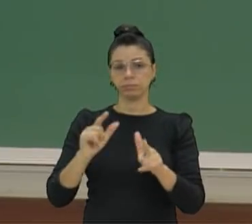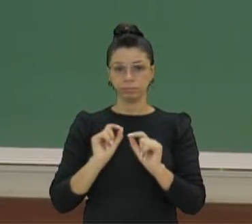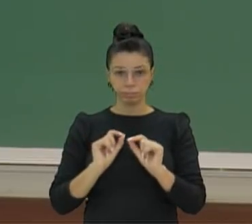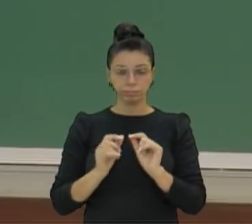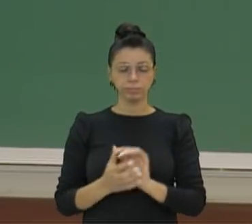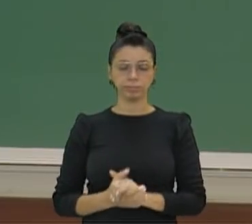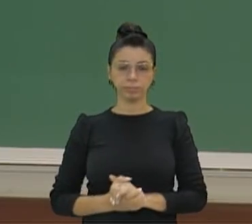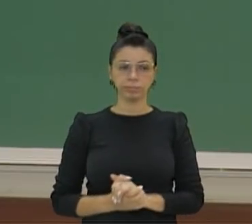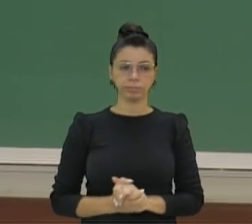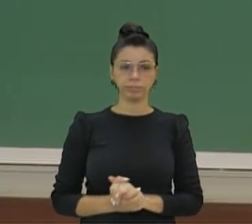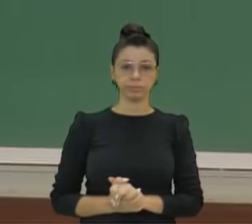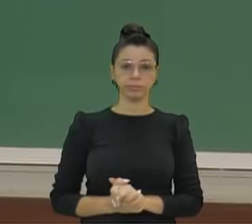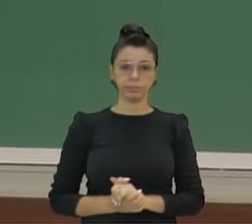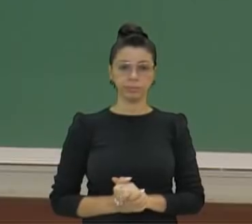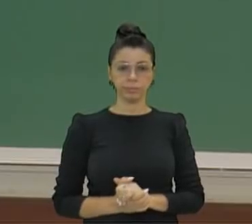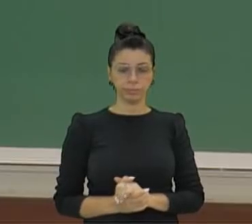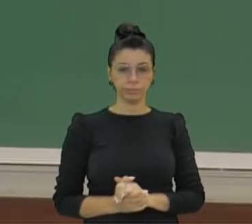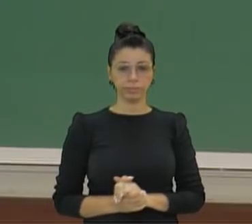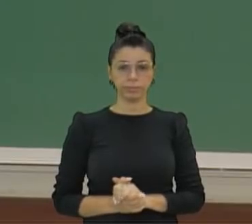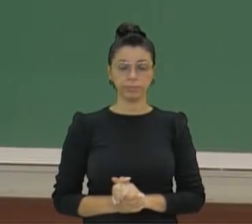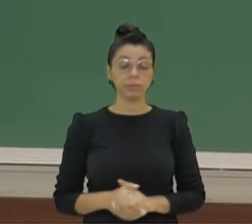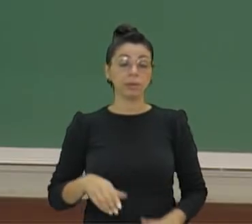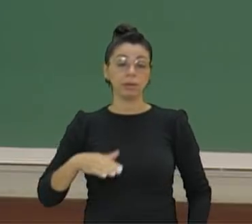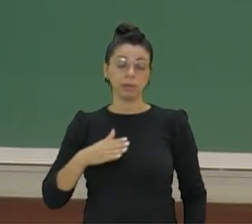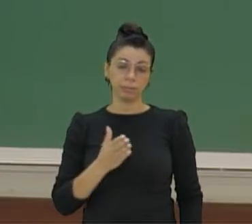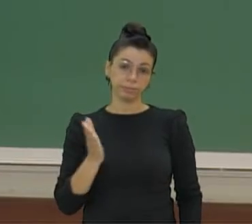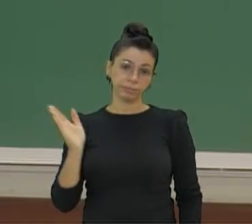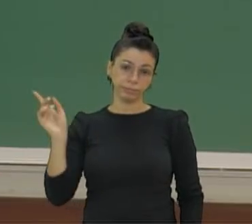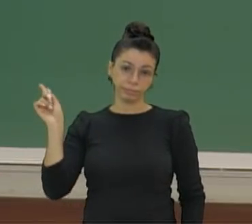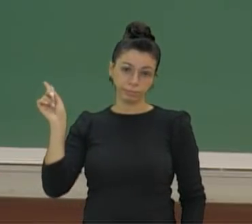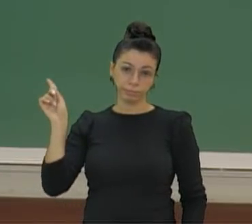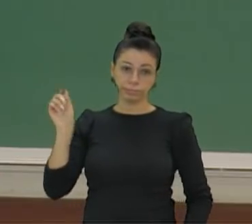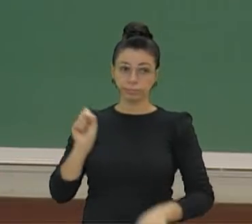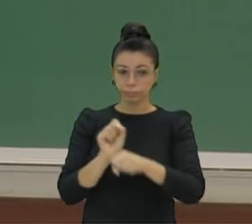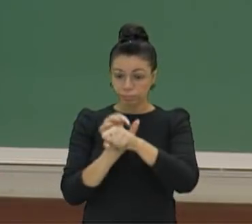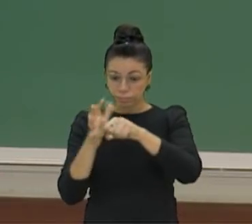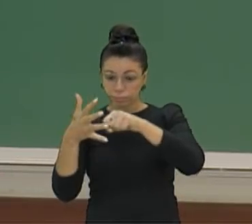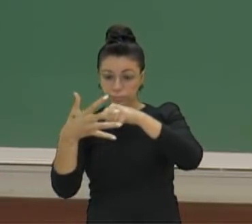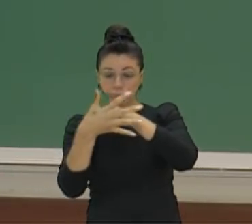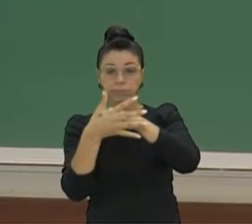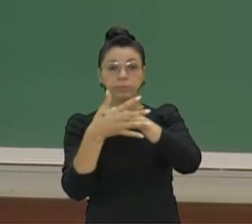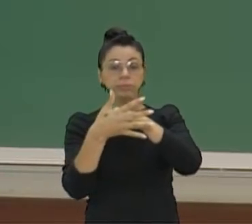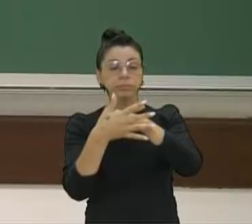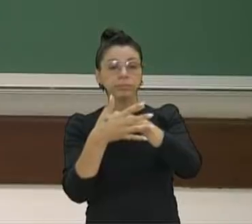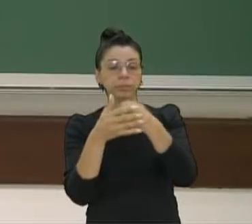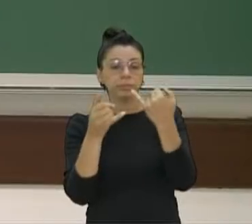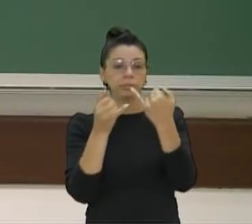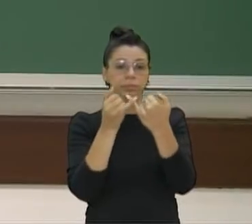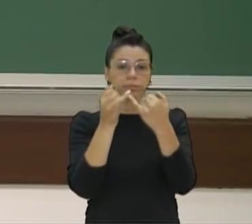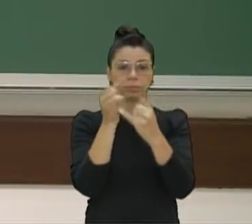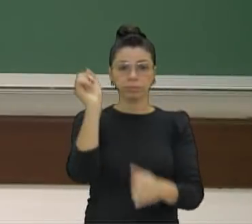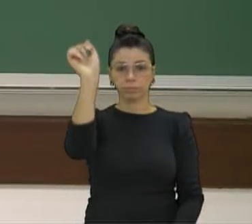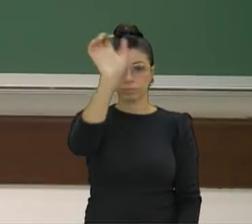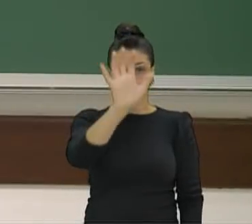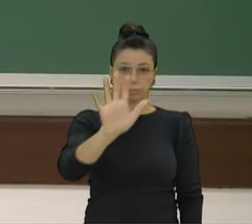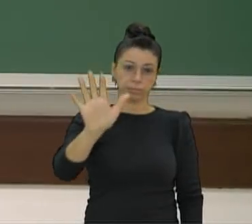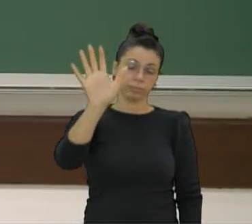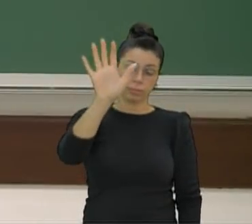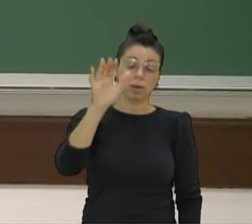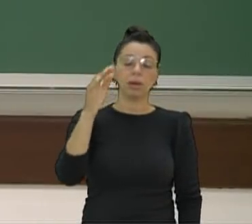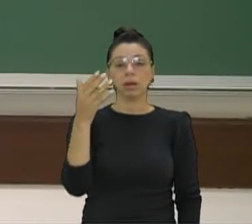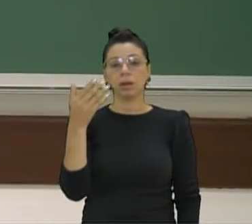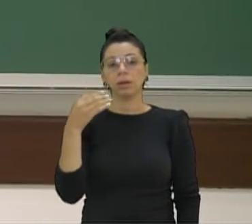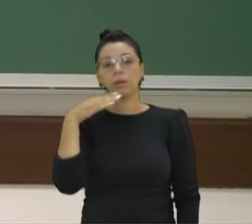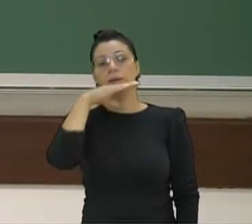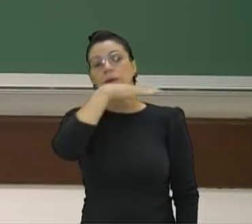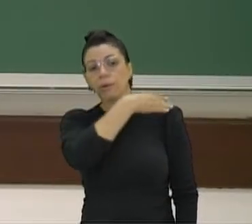atualmente. Então, este vírus, ele tem essa aparência, né? Claro que a gente não consegue